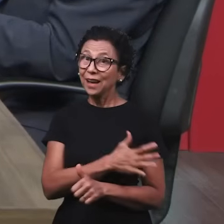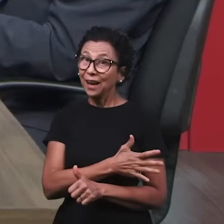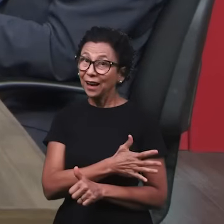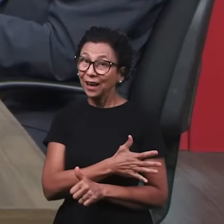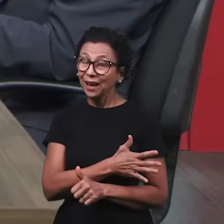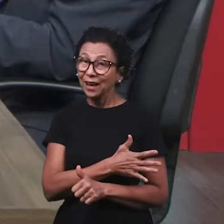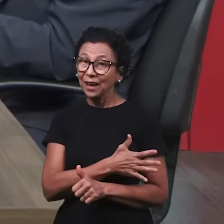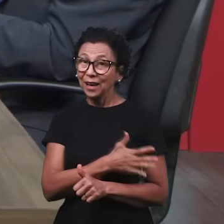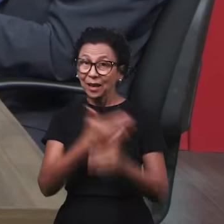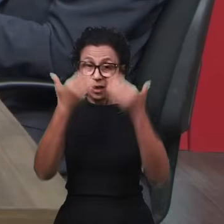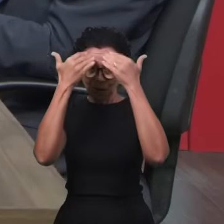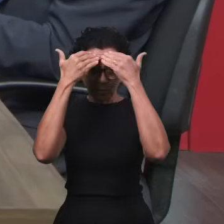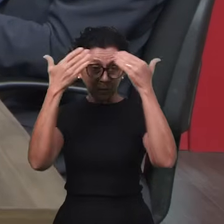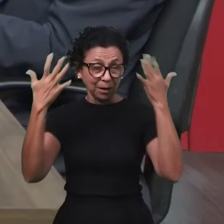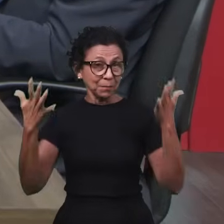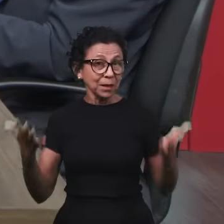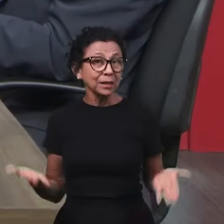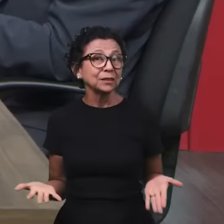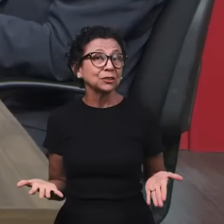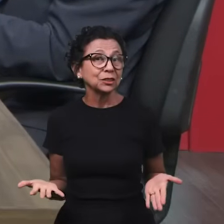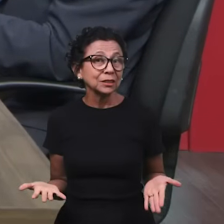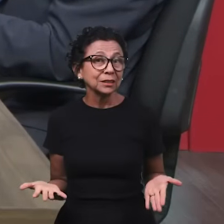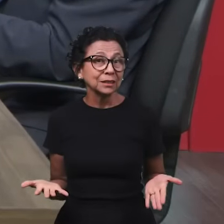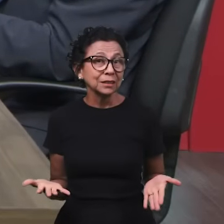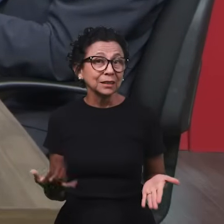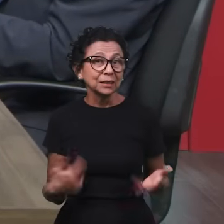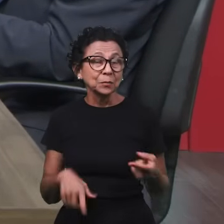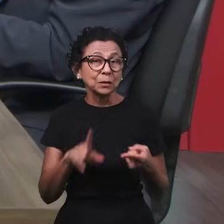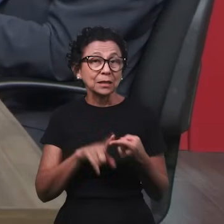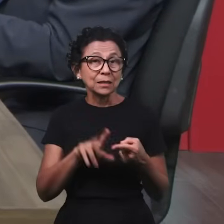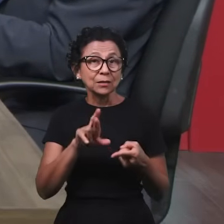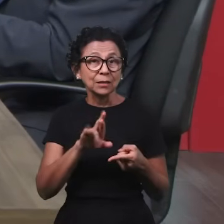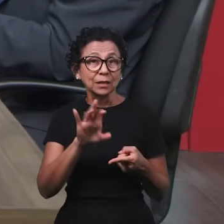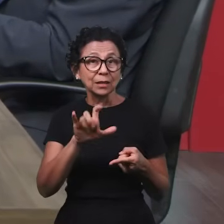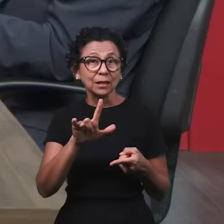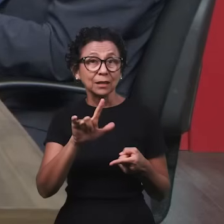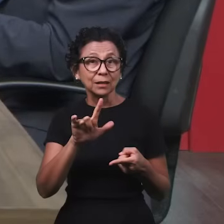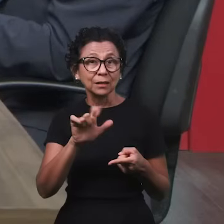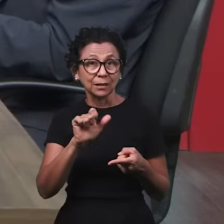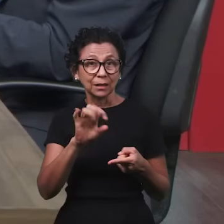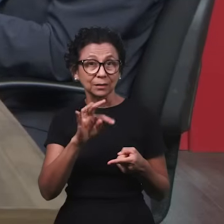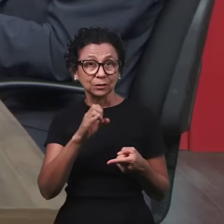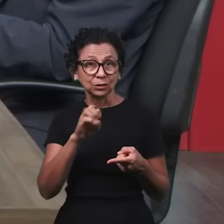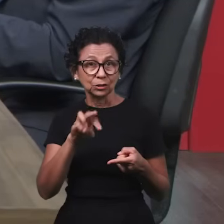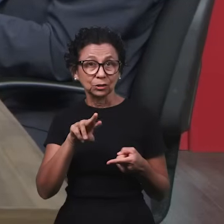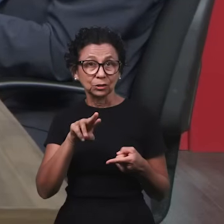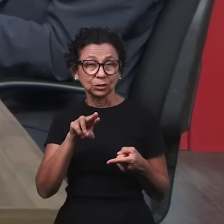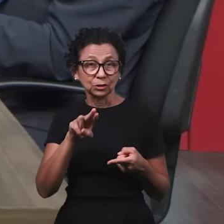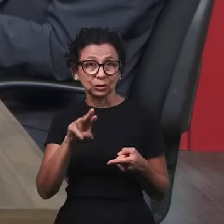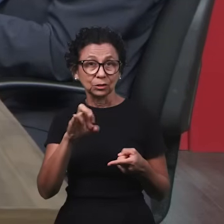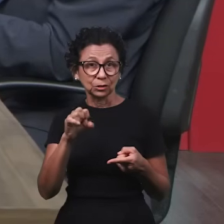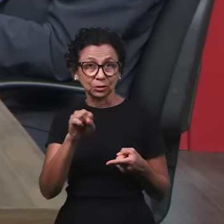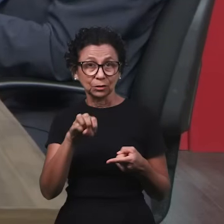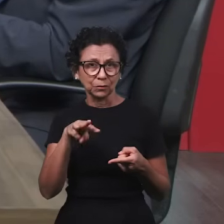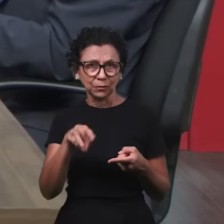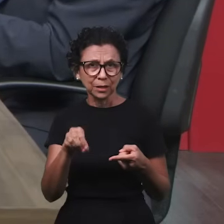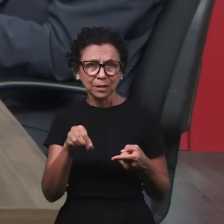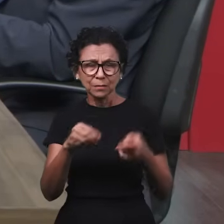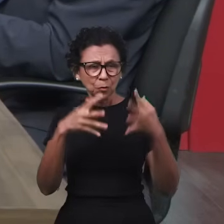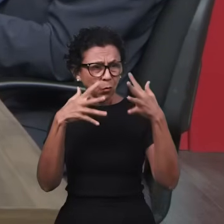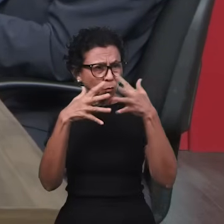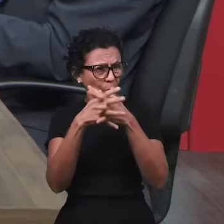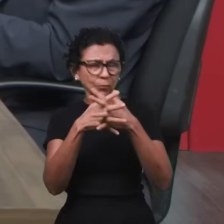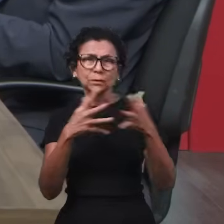o relativismo traz. O relativismo traz um cenário de confusão, acredito que não só nesses campos que a gente está citando na tela, mas